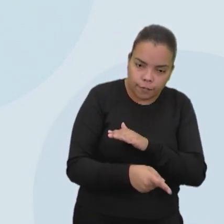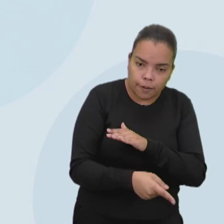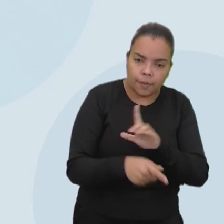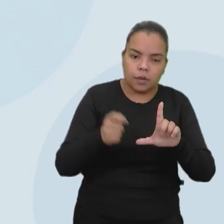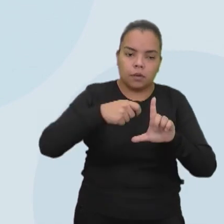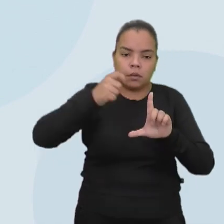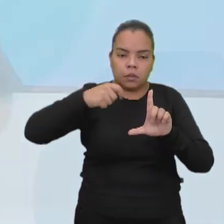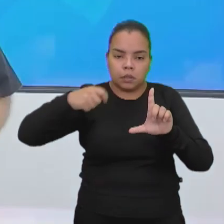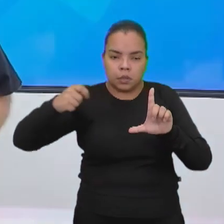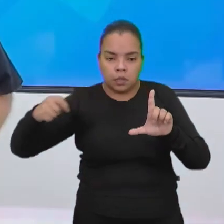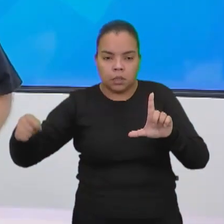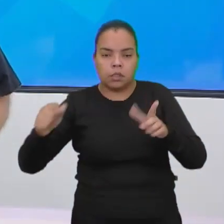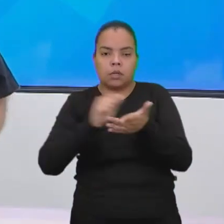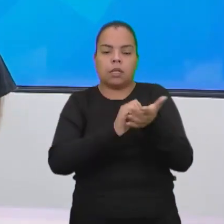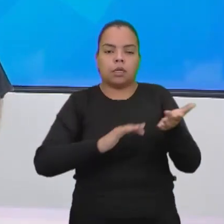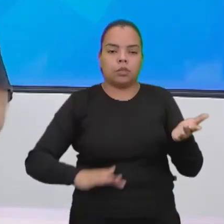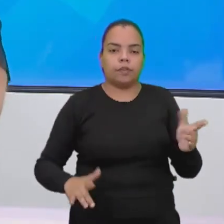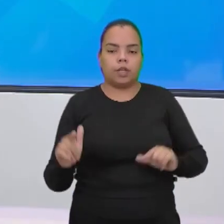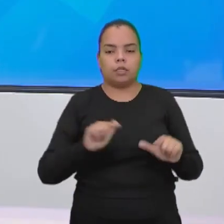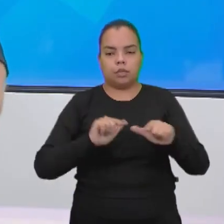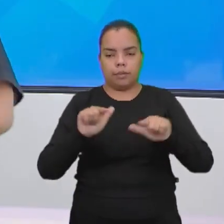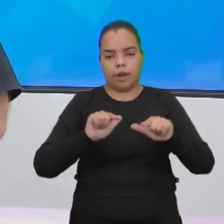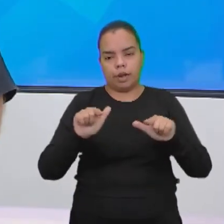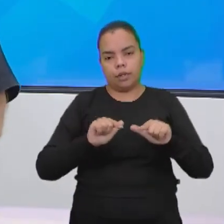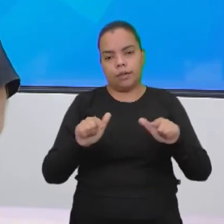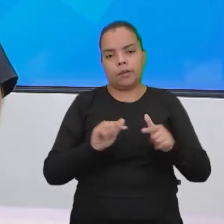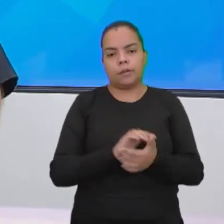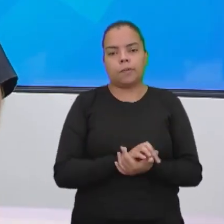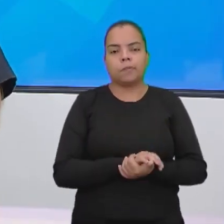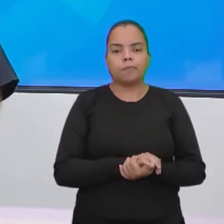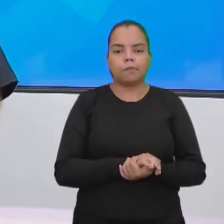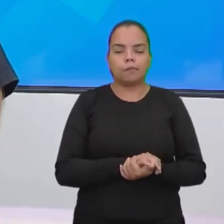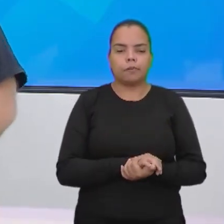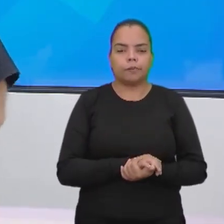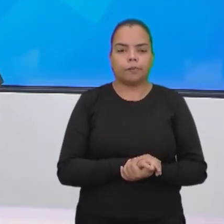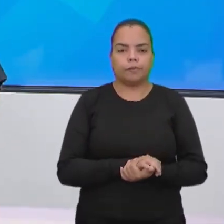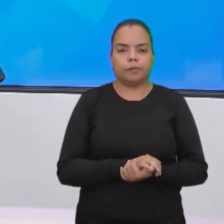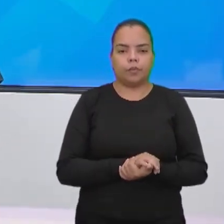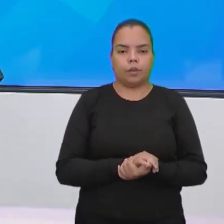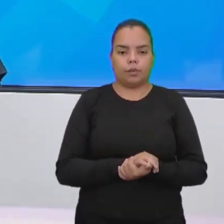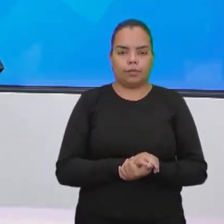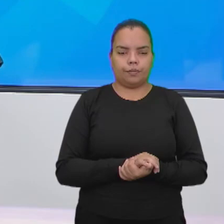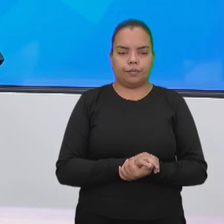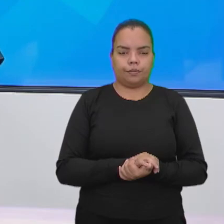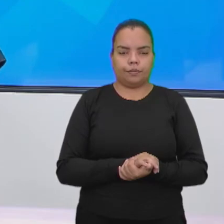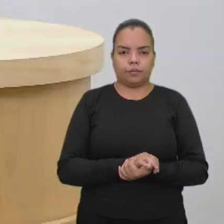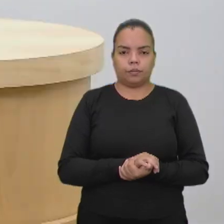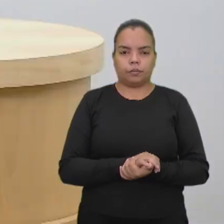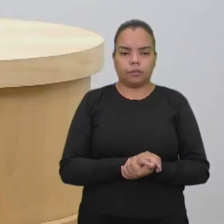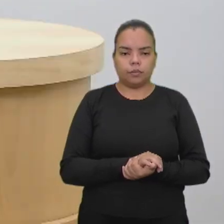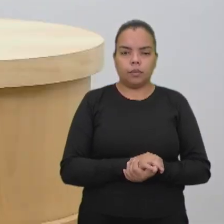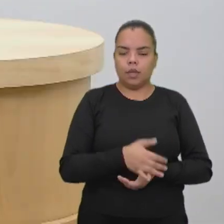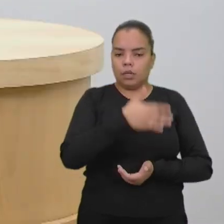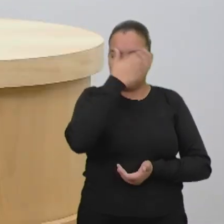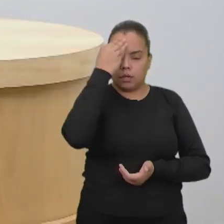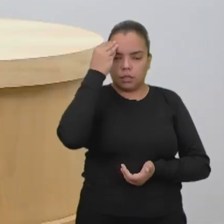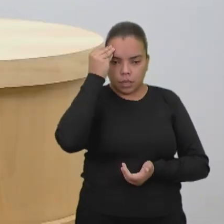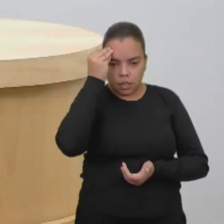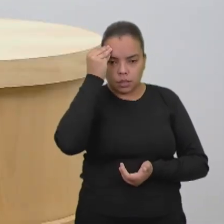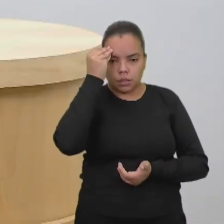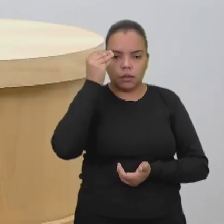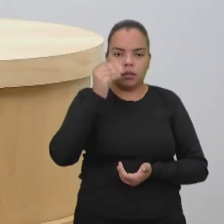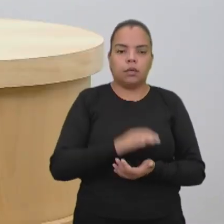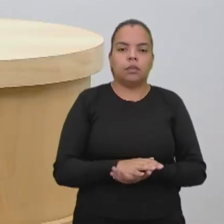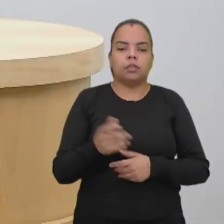trabalhados na atividade. E aí tem essa integração, por isso que tem o de olho na integração na massa. Não esqueçam de avaliar essa